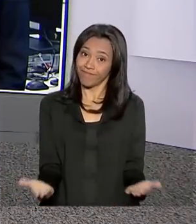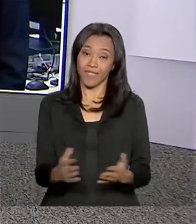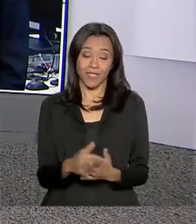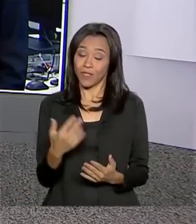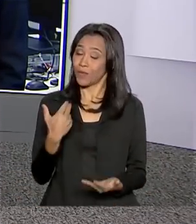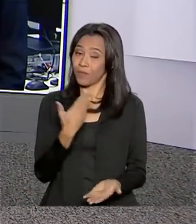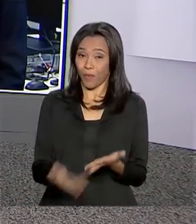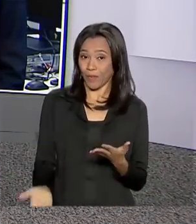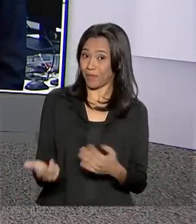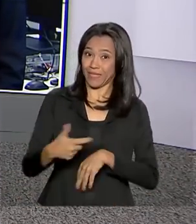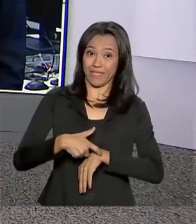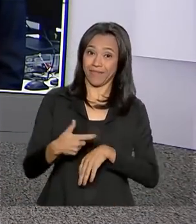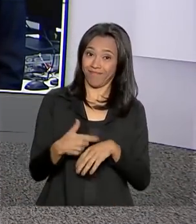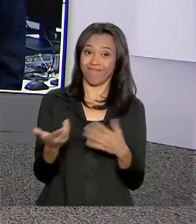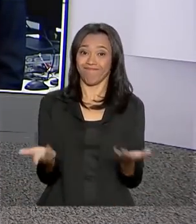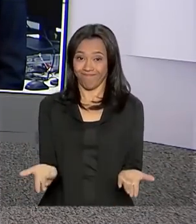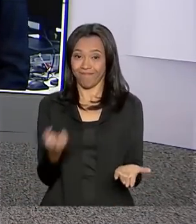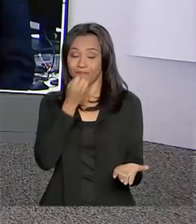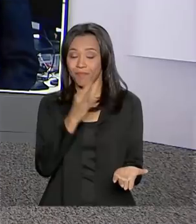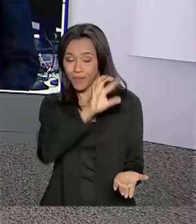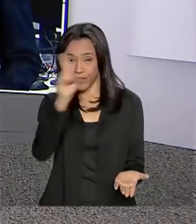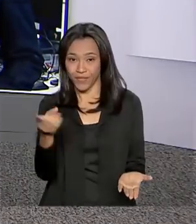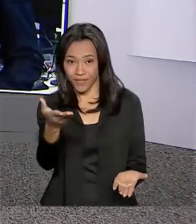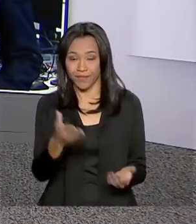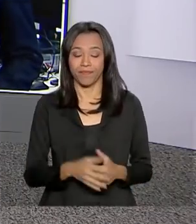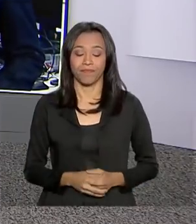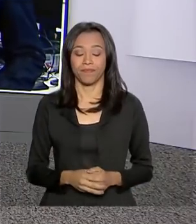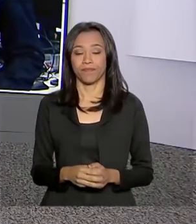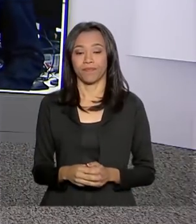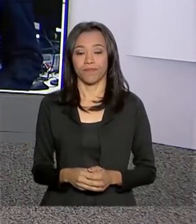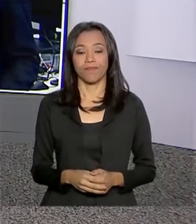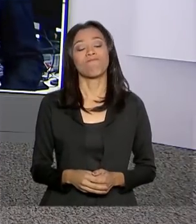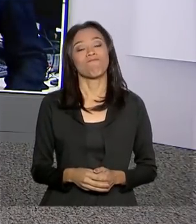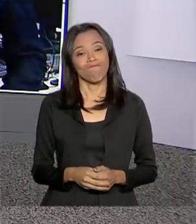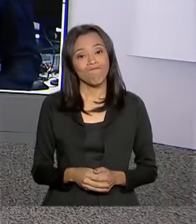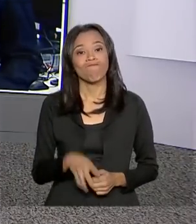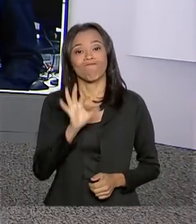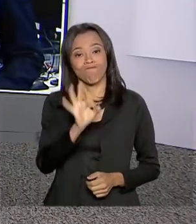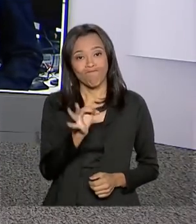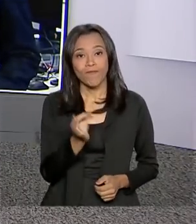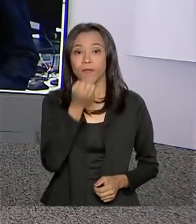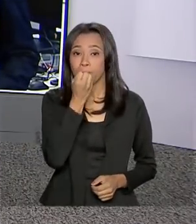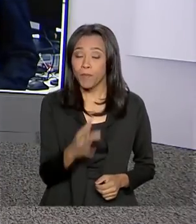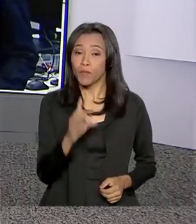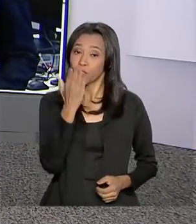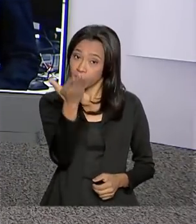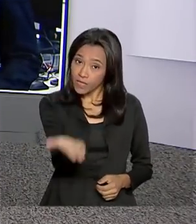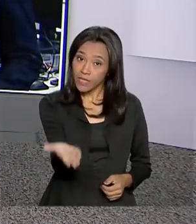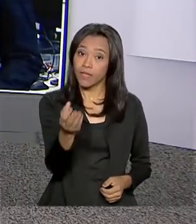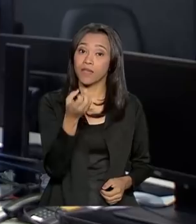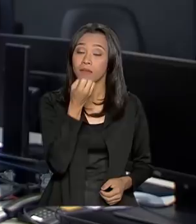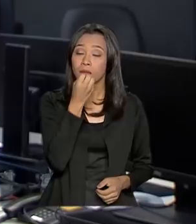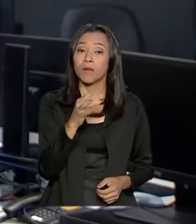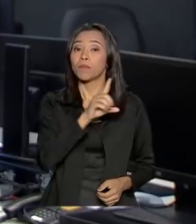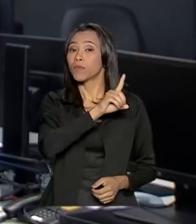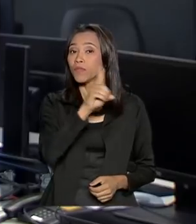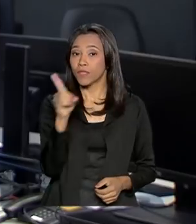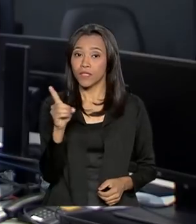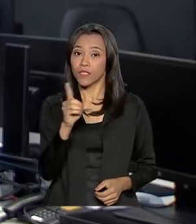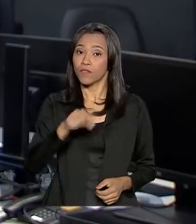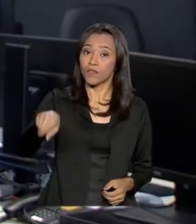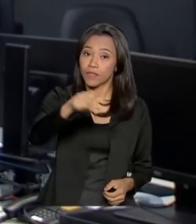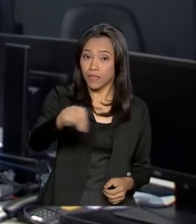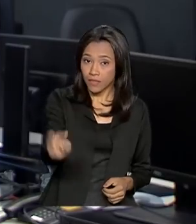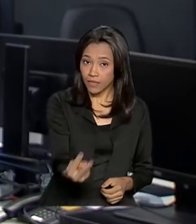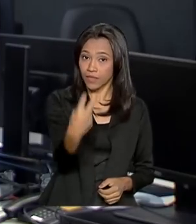pra perder mais essa chance é bom dia pois é carla bom dia você bom dia acompanha o brasil